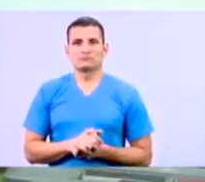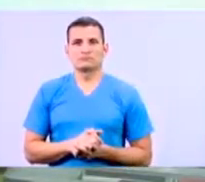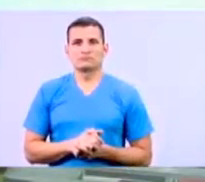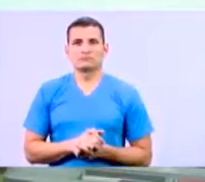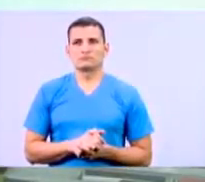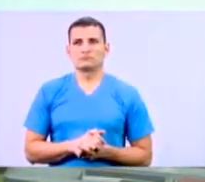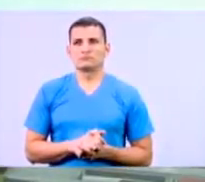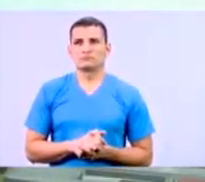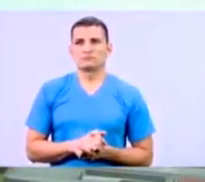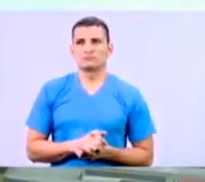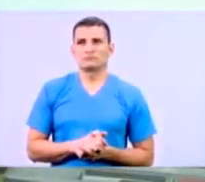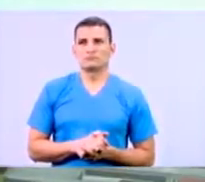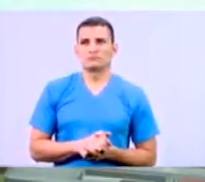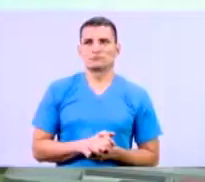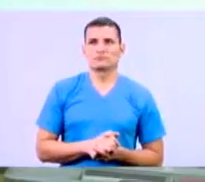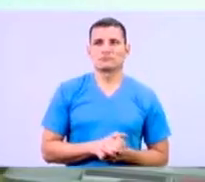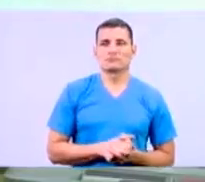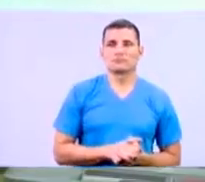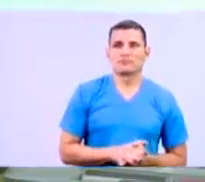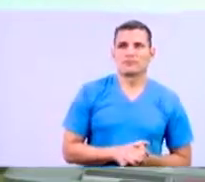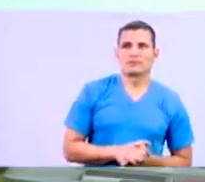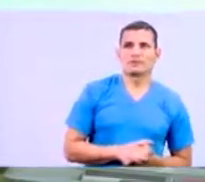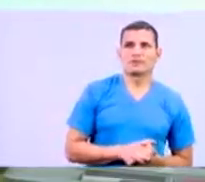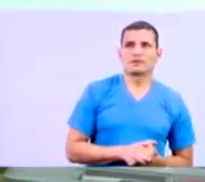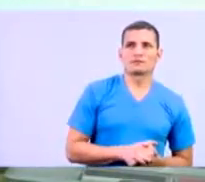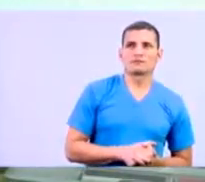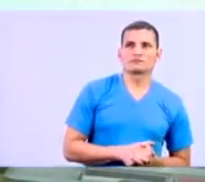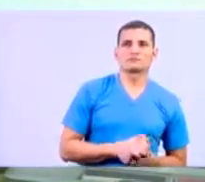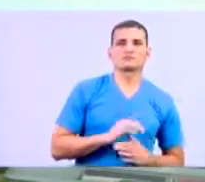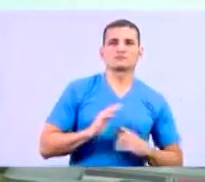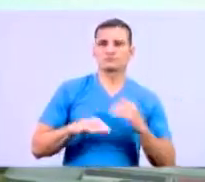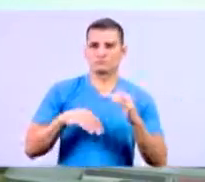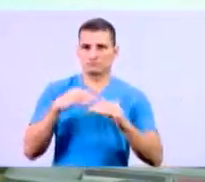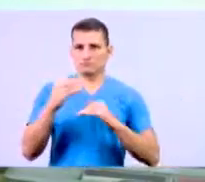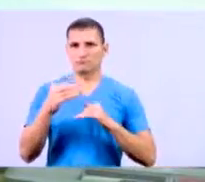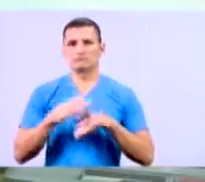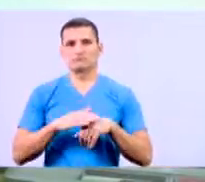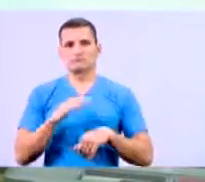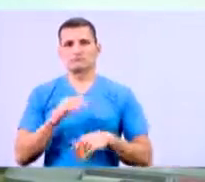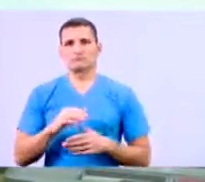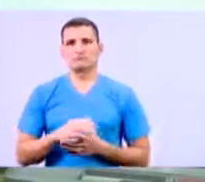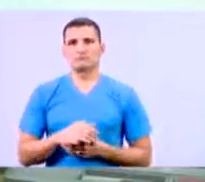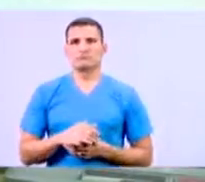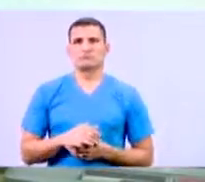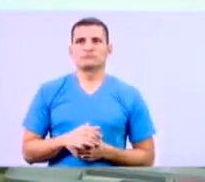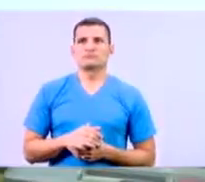que aguardar, certo? Mas evolui mais um pouco ainda. Nós temos